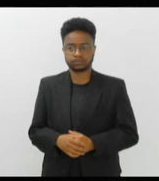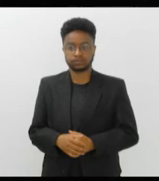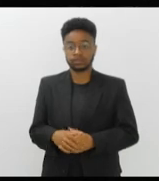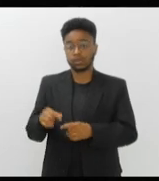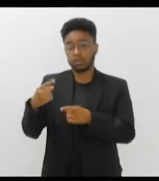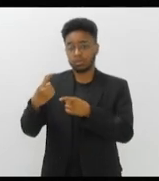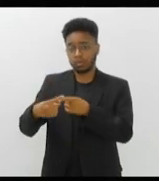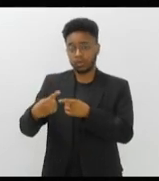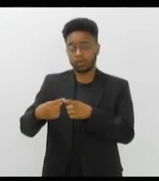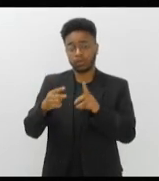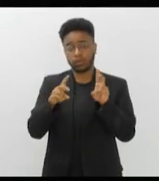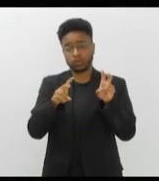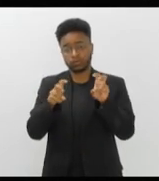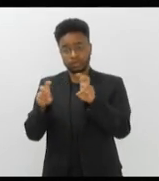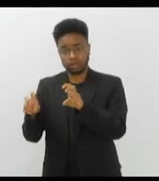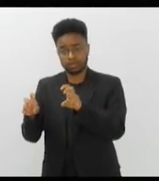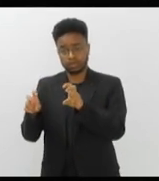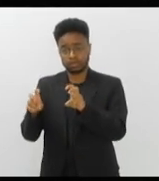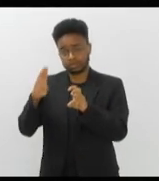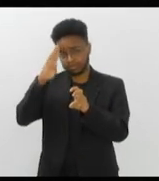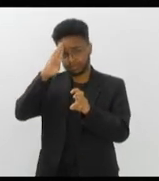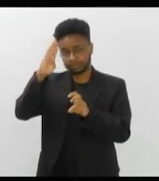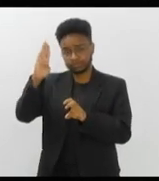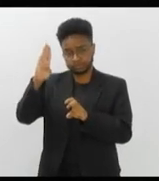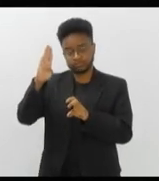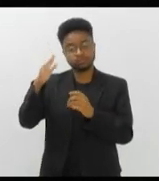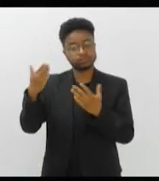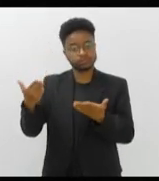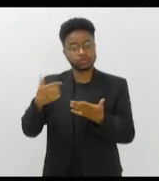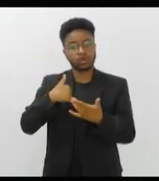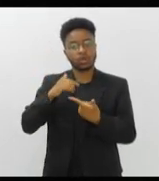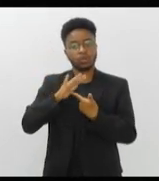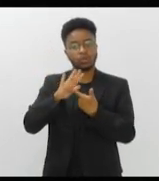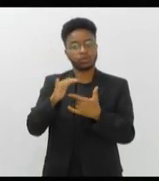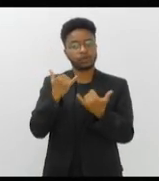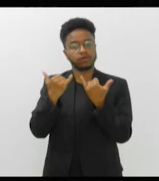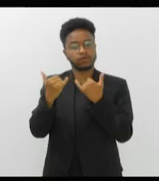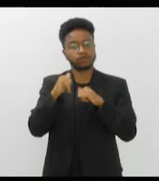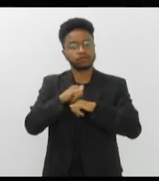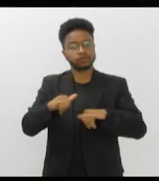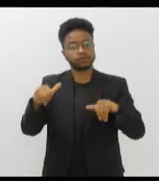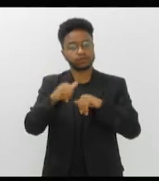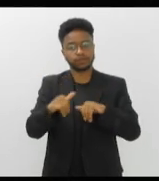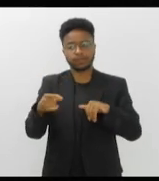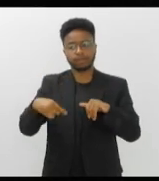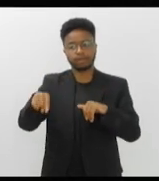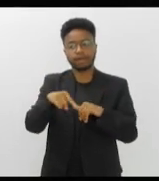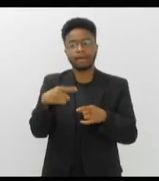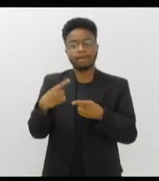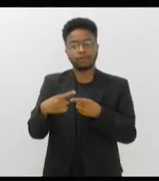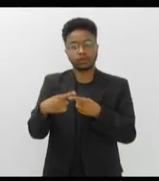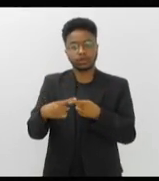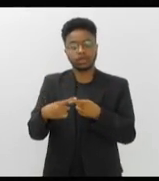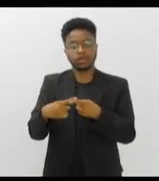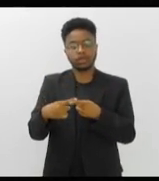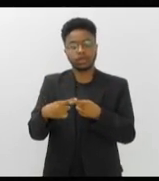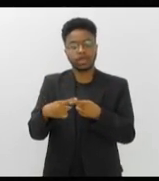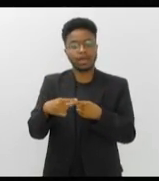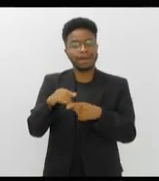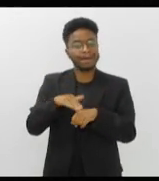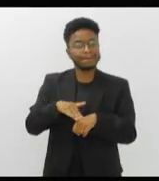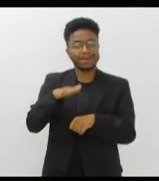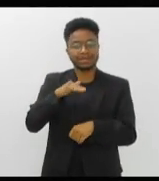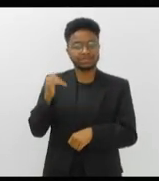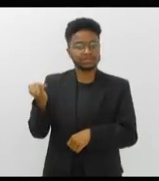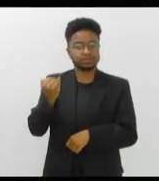é a questão central eu tô dando essa porque eu volto a dizer não tem nada mais importante nesse